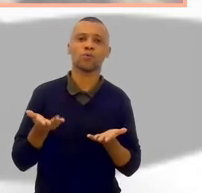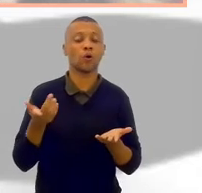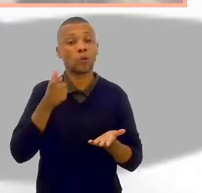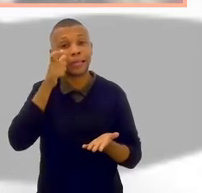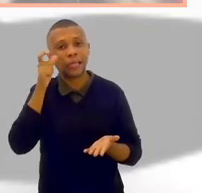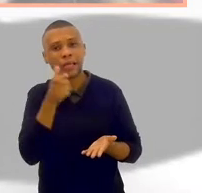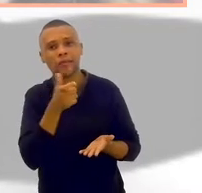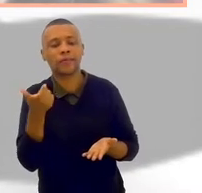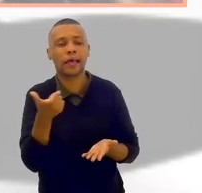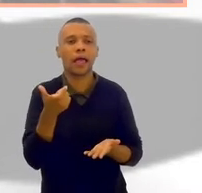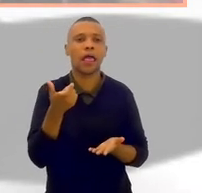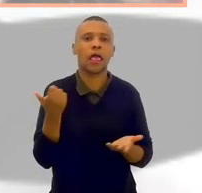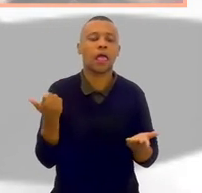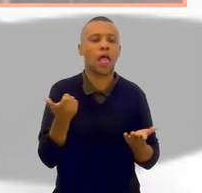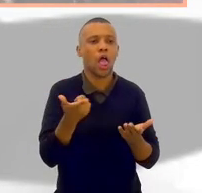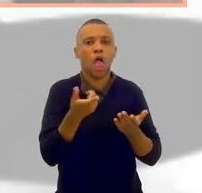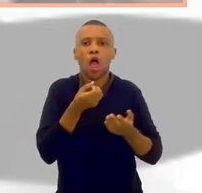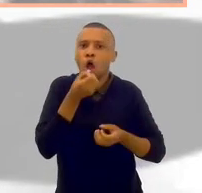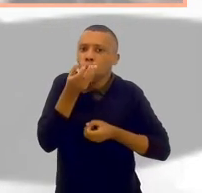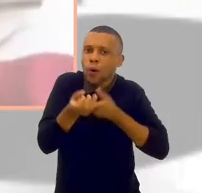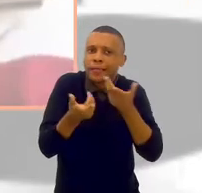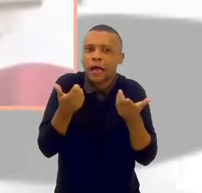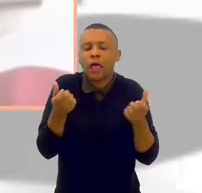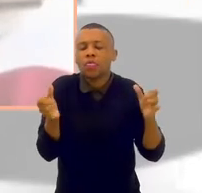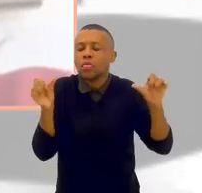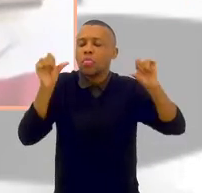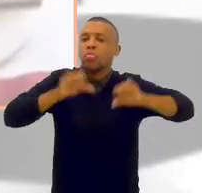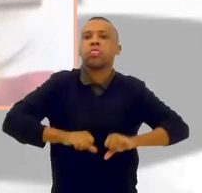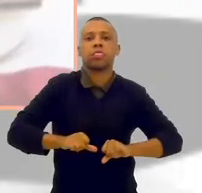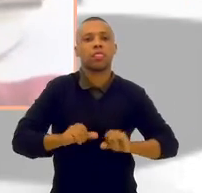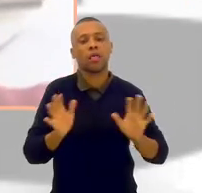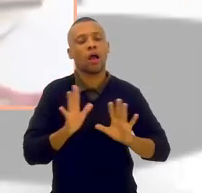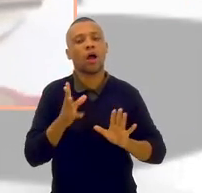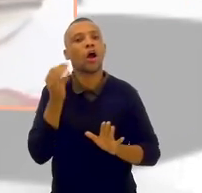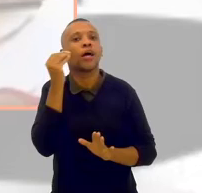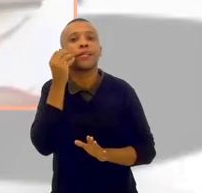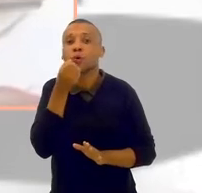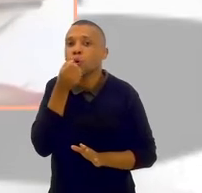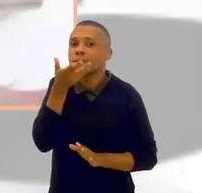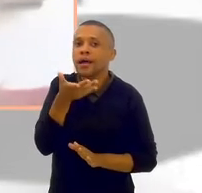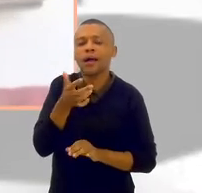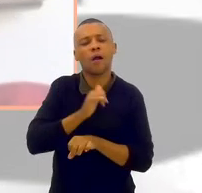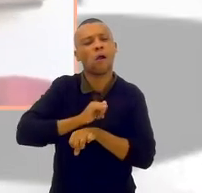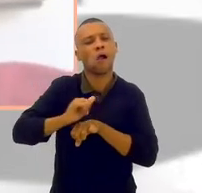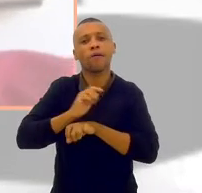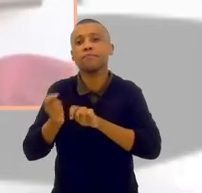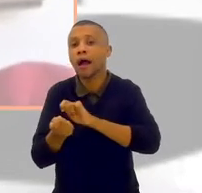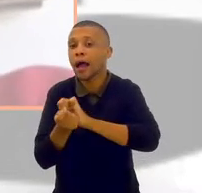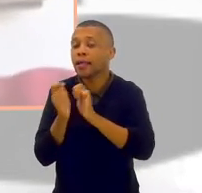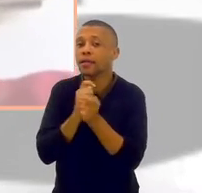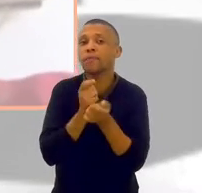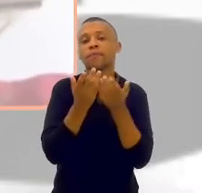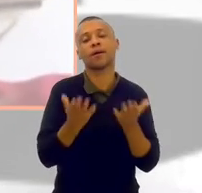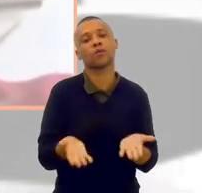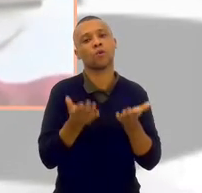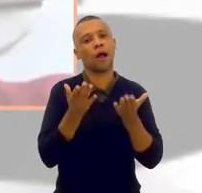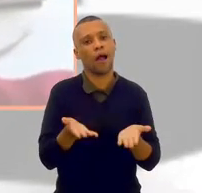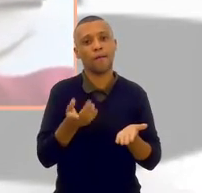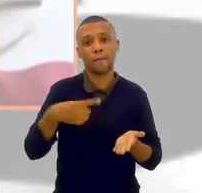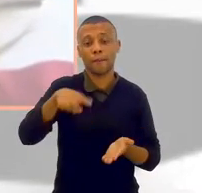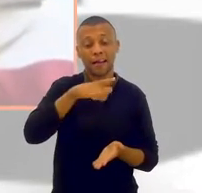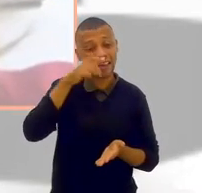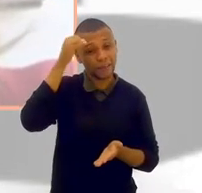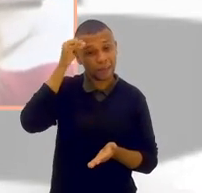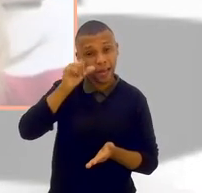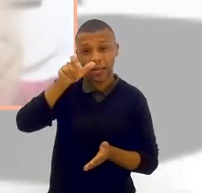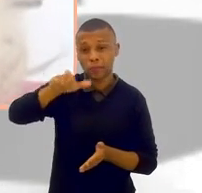você dramatizar demais as coisas, mesmo que elas sejam terríveis. Eu tento contar sempre de uma maneira mais suave, para que as pessoas